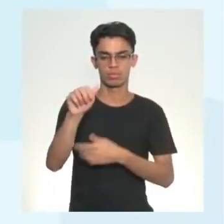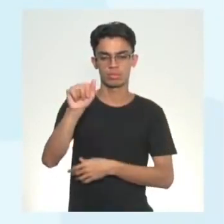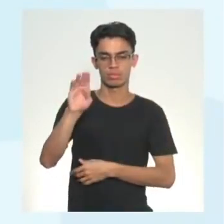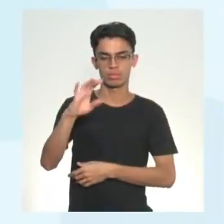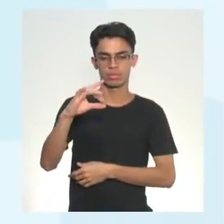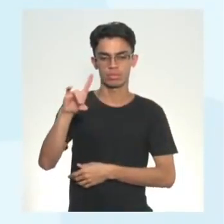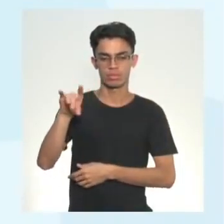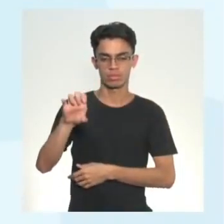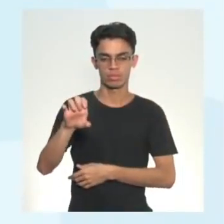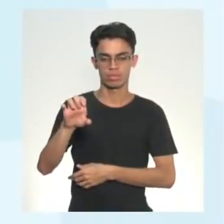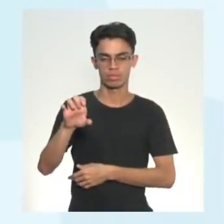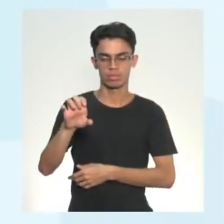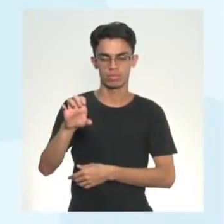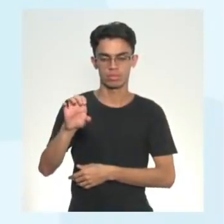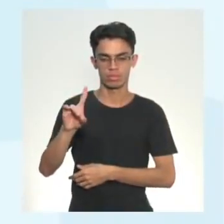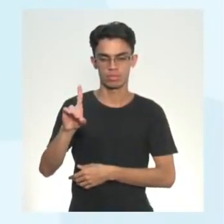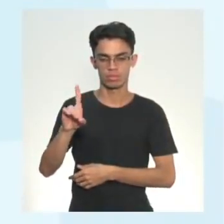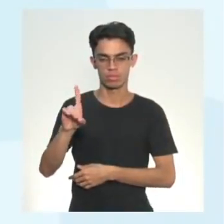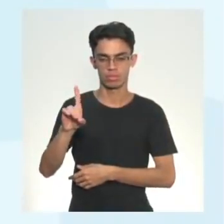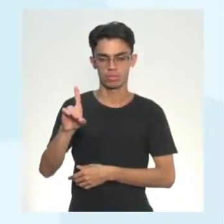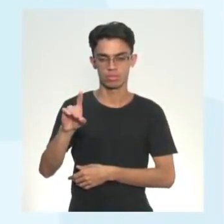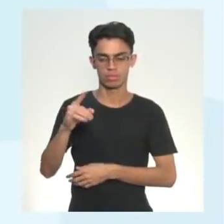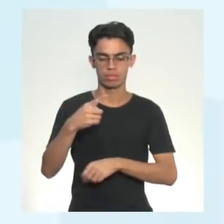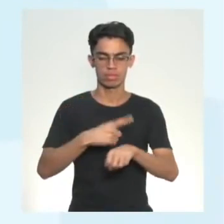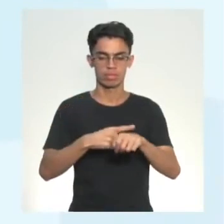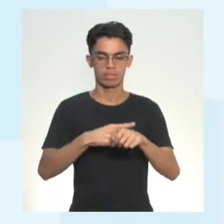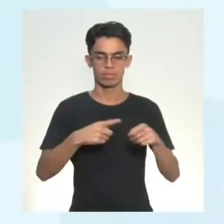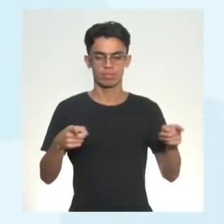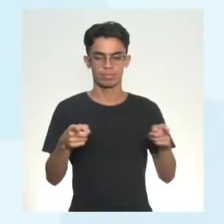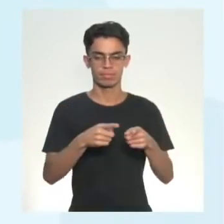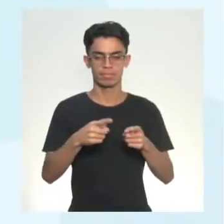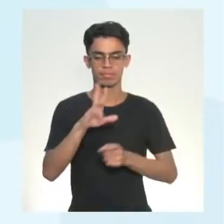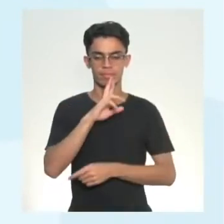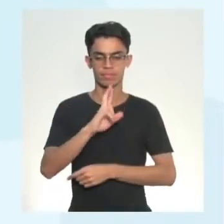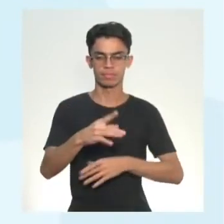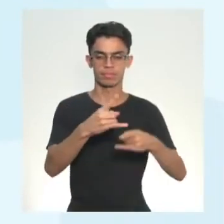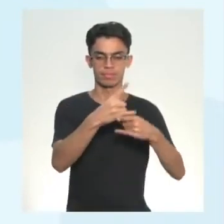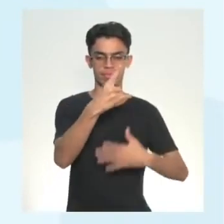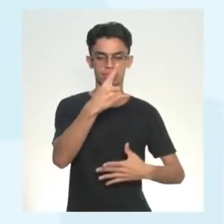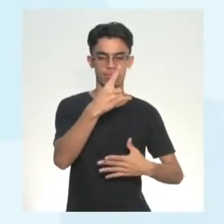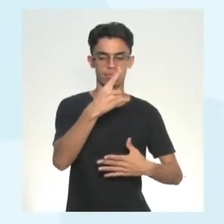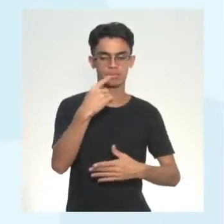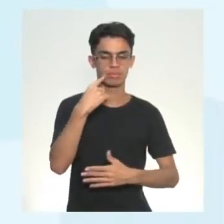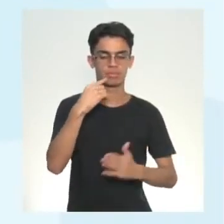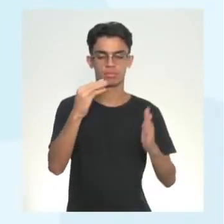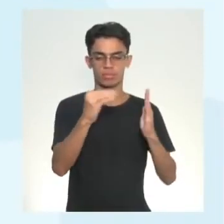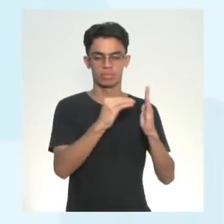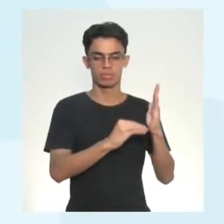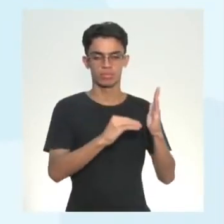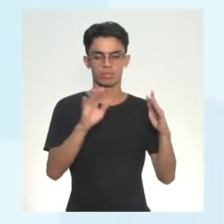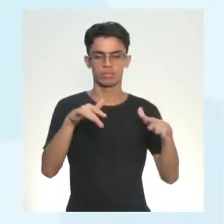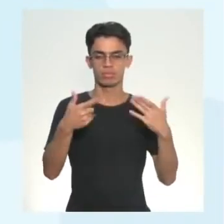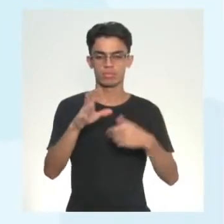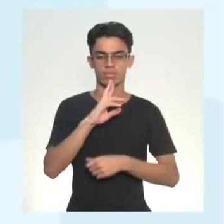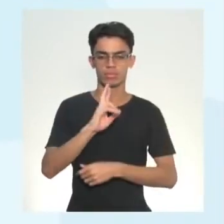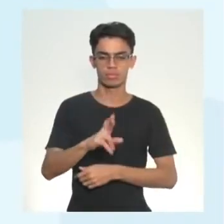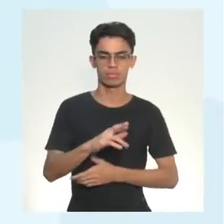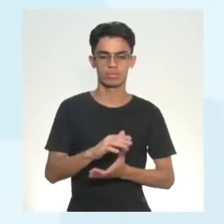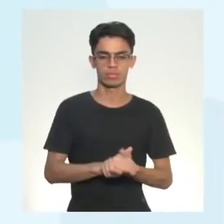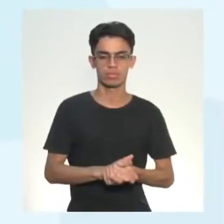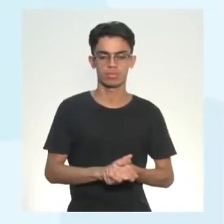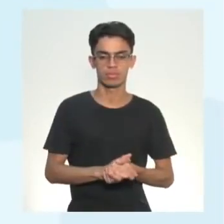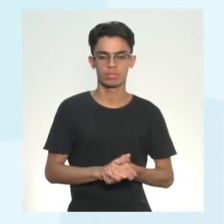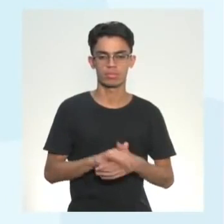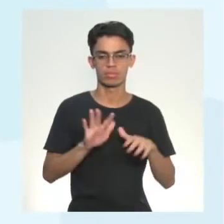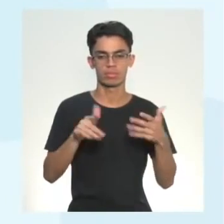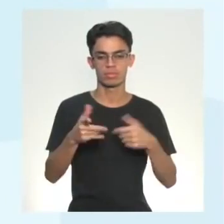Pessoal, vai respondendo aí que o tempo está acabando, a gente tem pouco tempo, então coloca aí no chat, vamos ver o que vocês colocam aí. Qual que é a razão do perímetro? Qual que é a